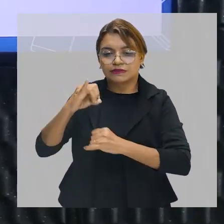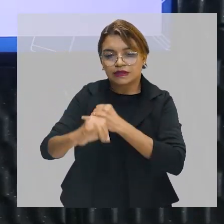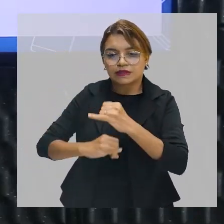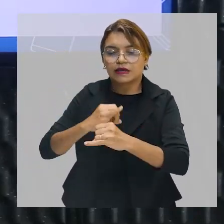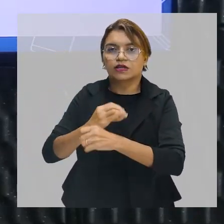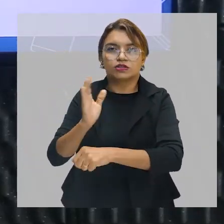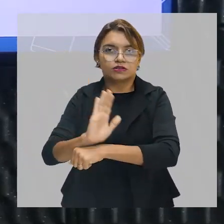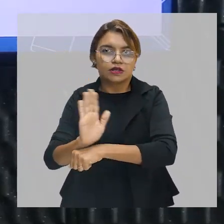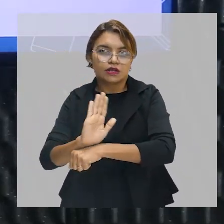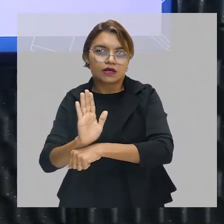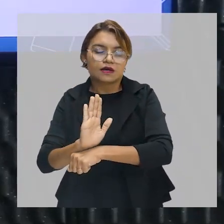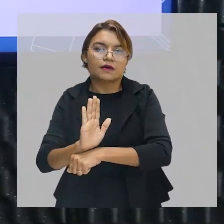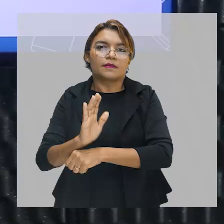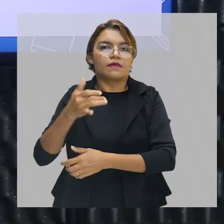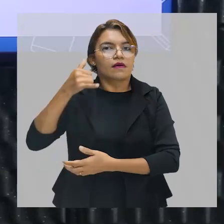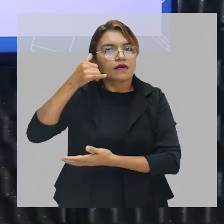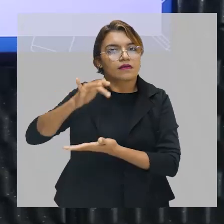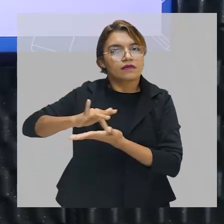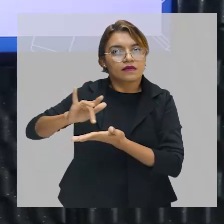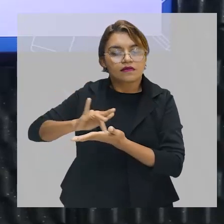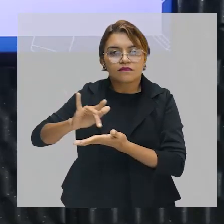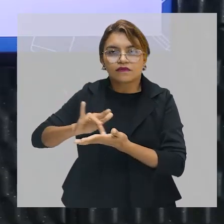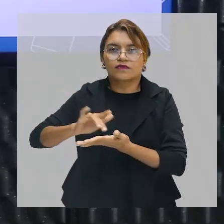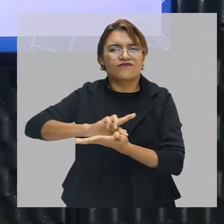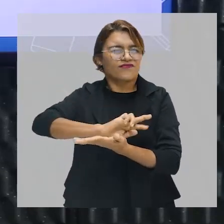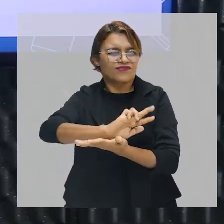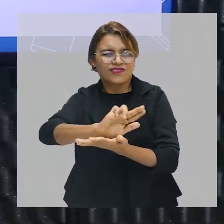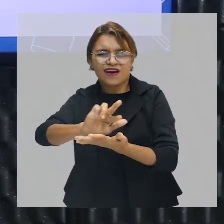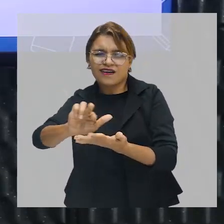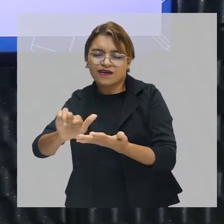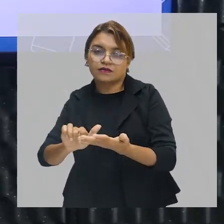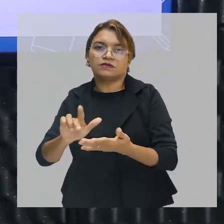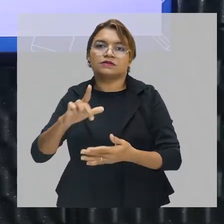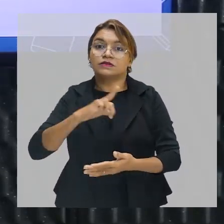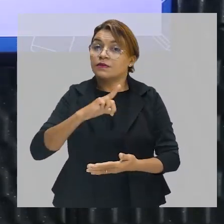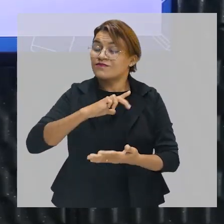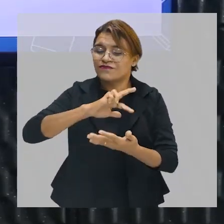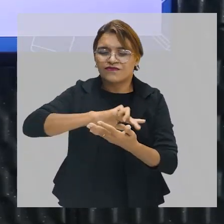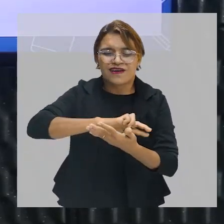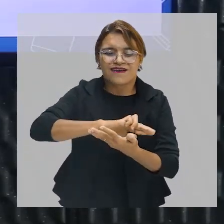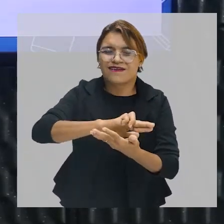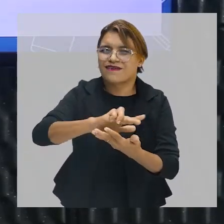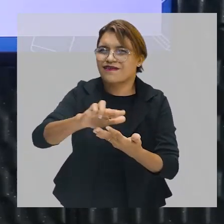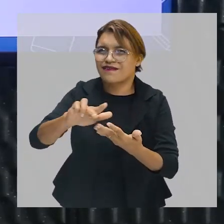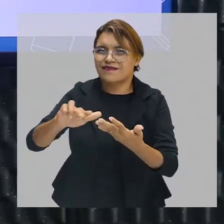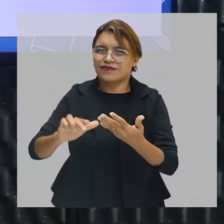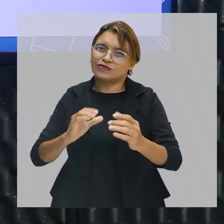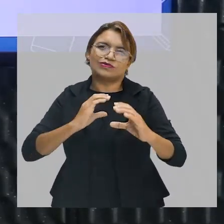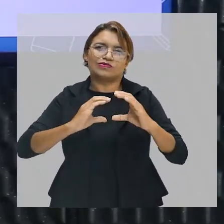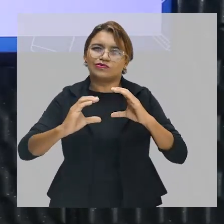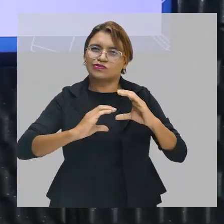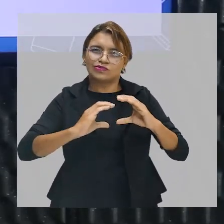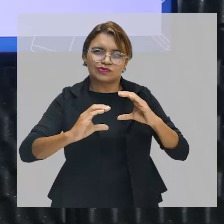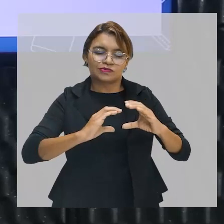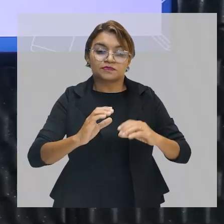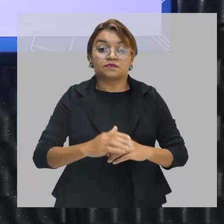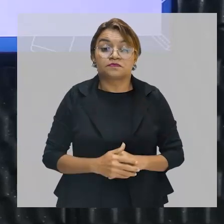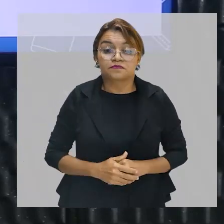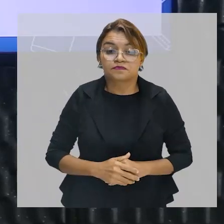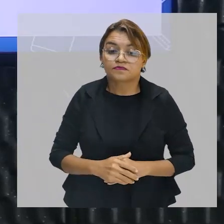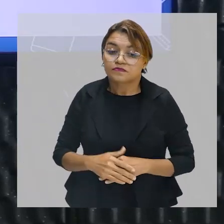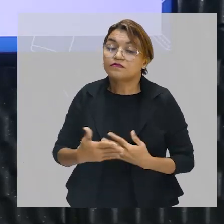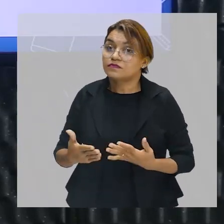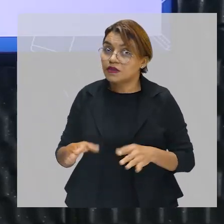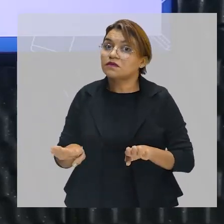o telefone, dentre outros. Então, nós temos aí inúmeros meios de comunicação. E, claro,